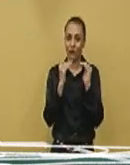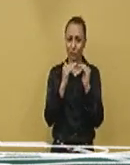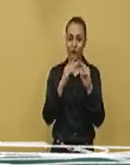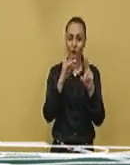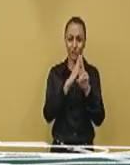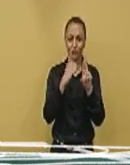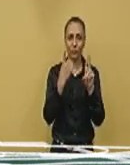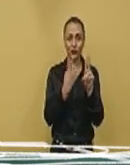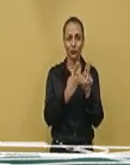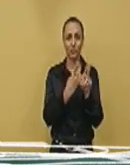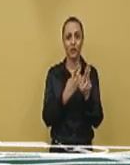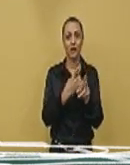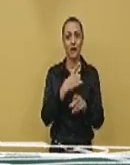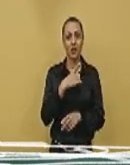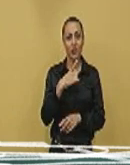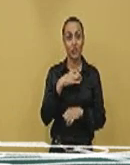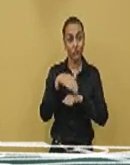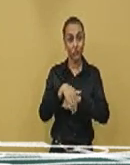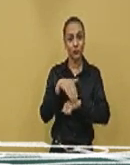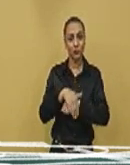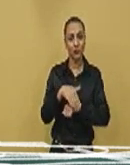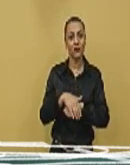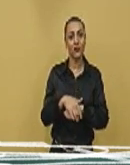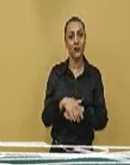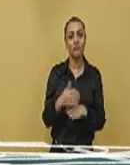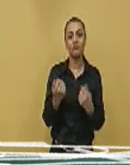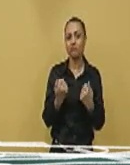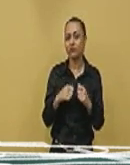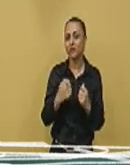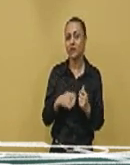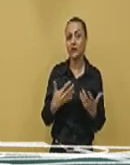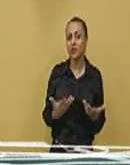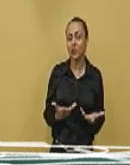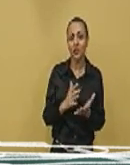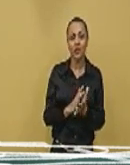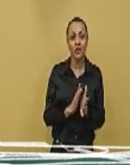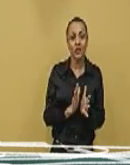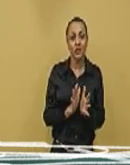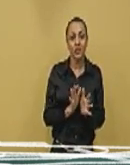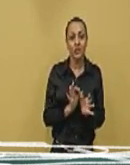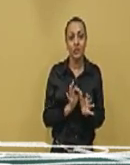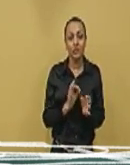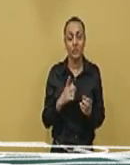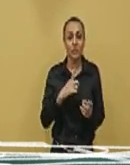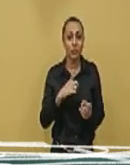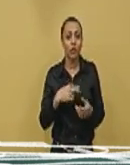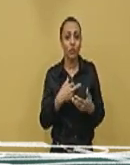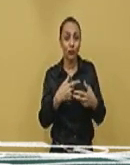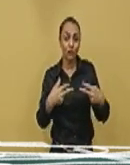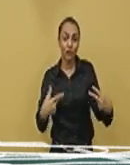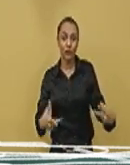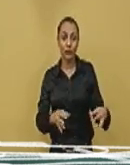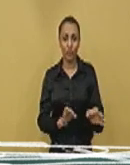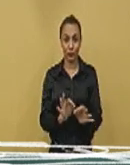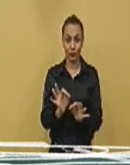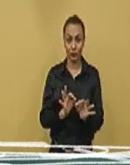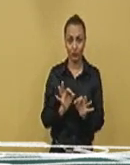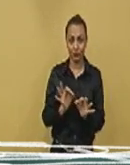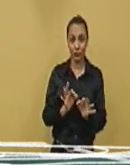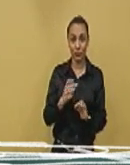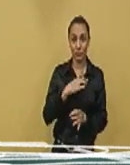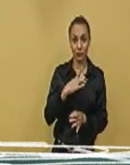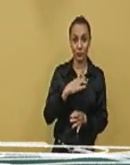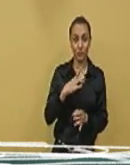na parte noturna, ela não tem muitas coisas acontecendo, principalmente que os alunos têm que ficar no